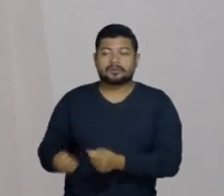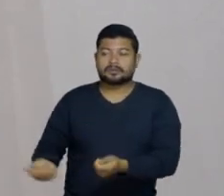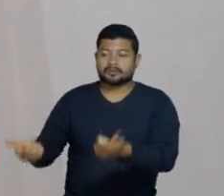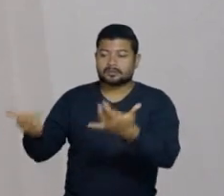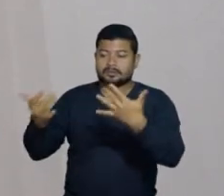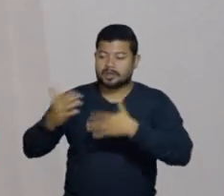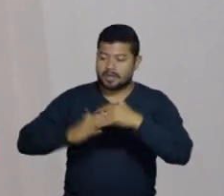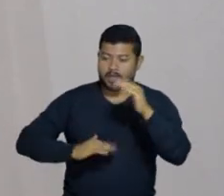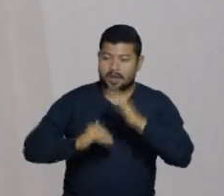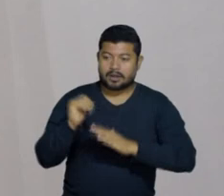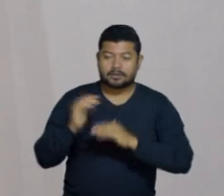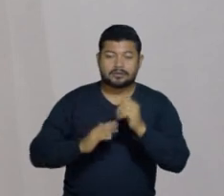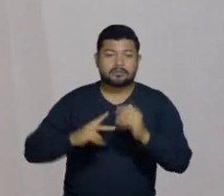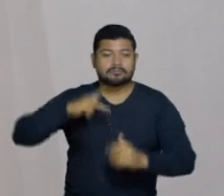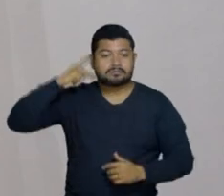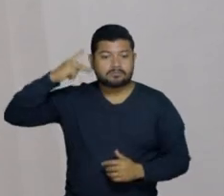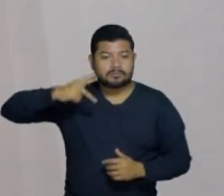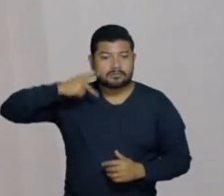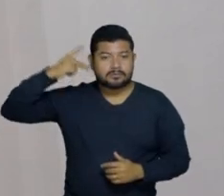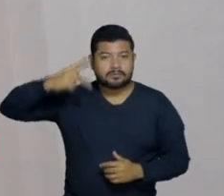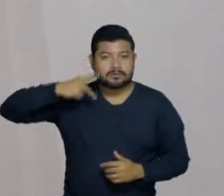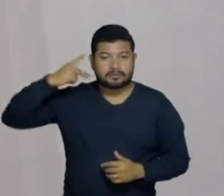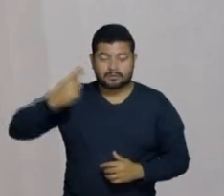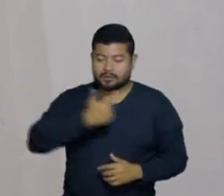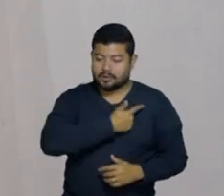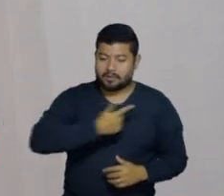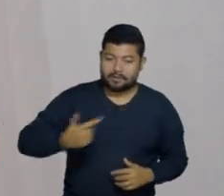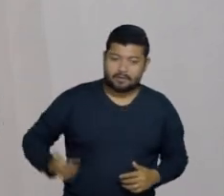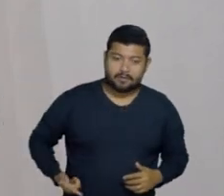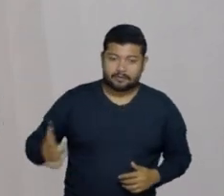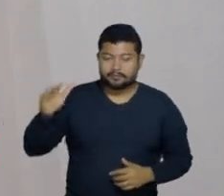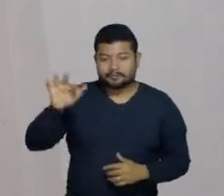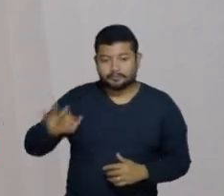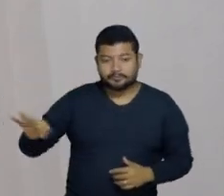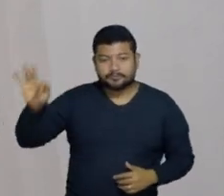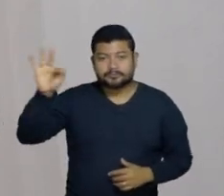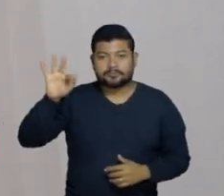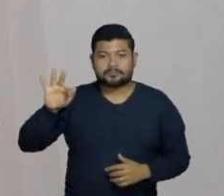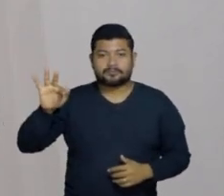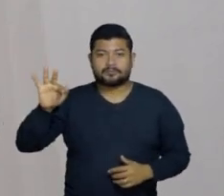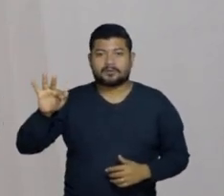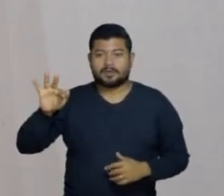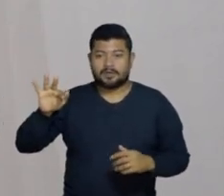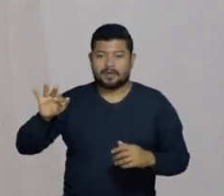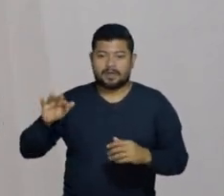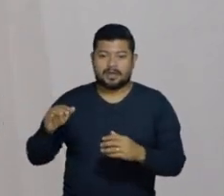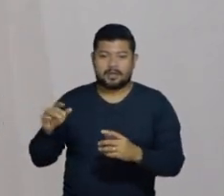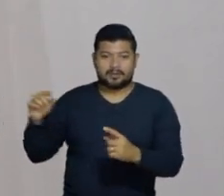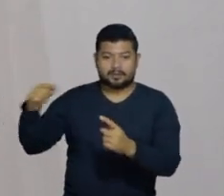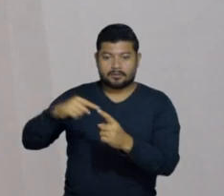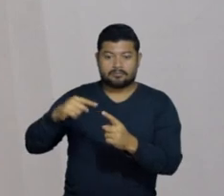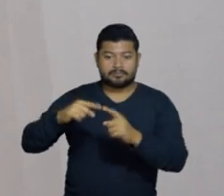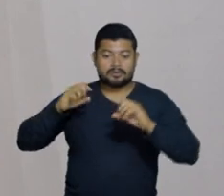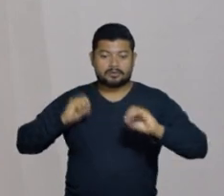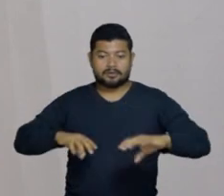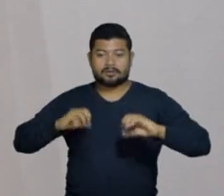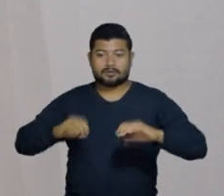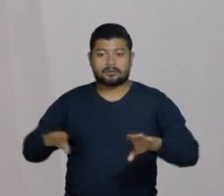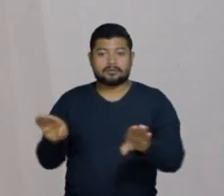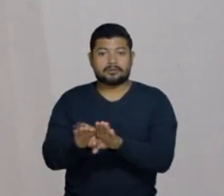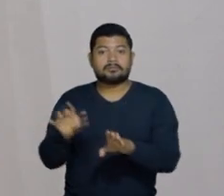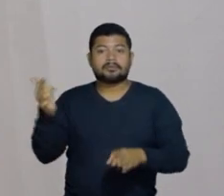as políticas do governo federal na linha da educação, também se tem